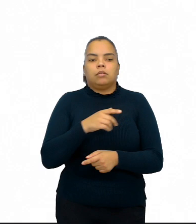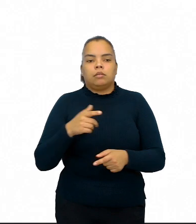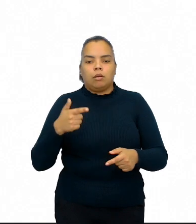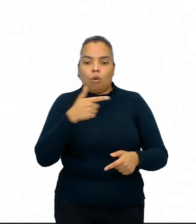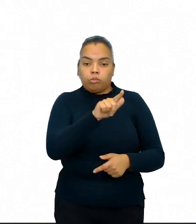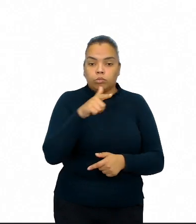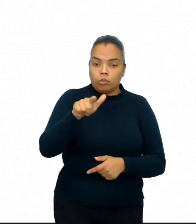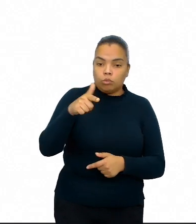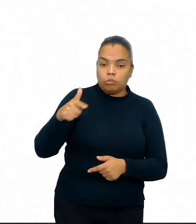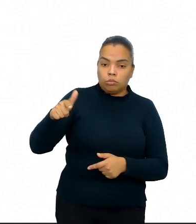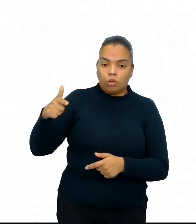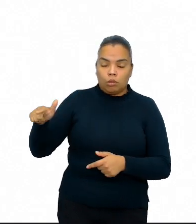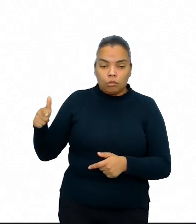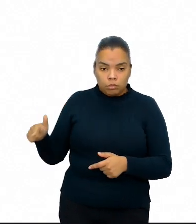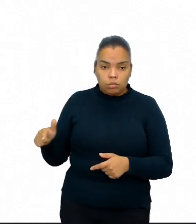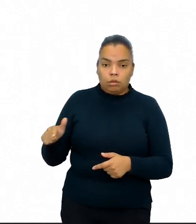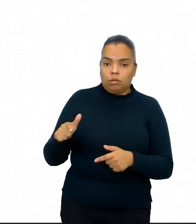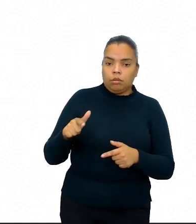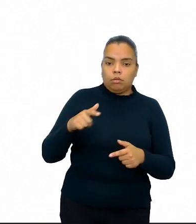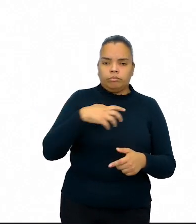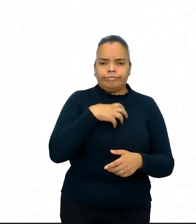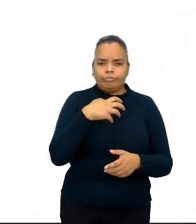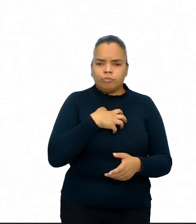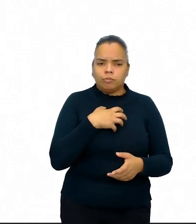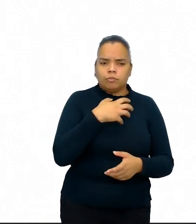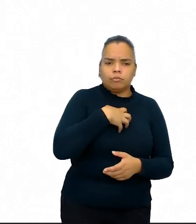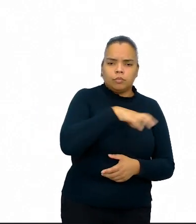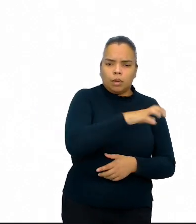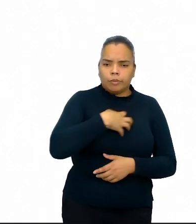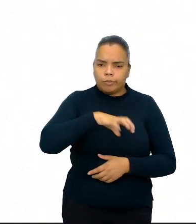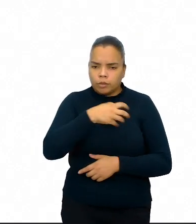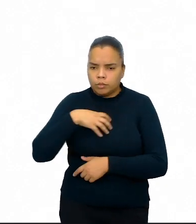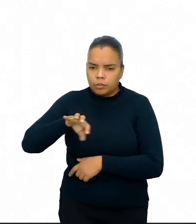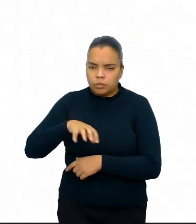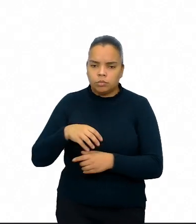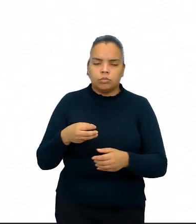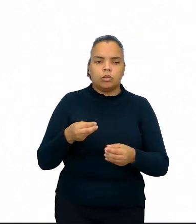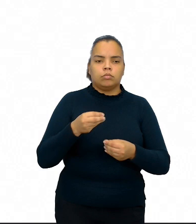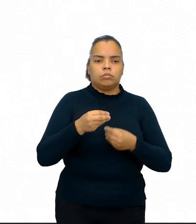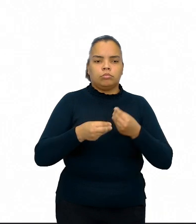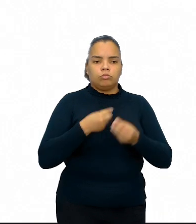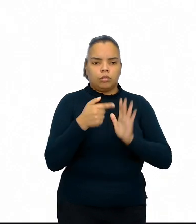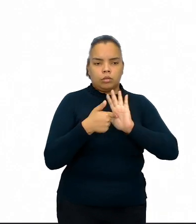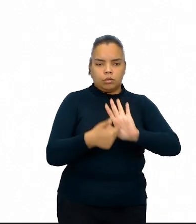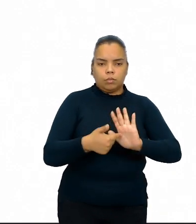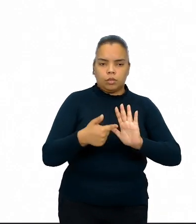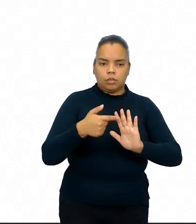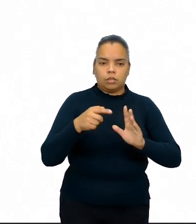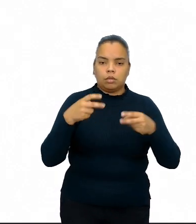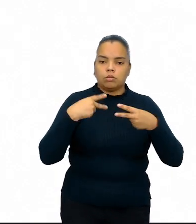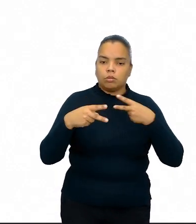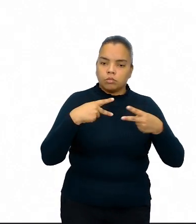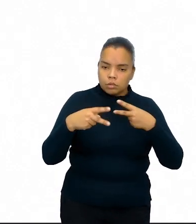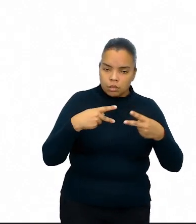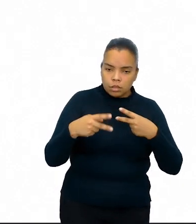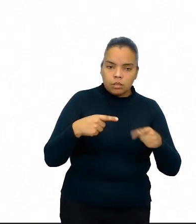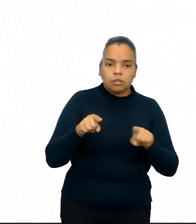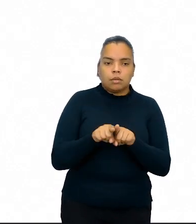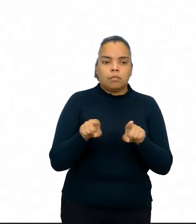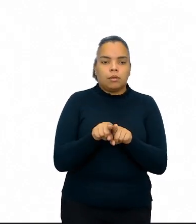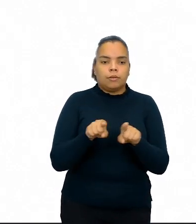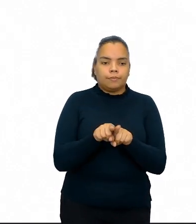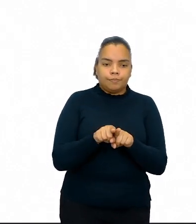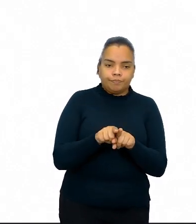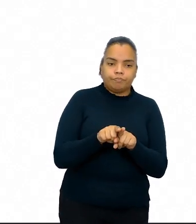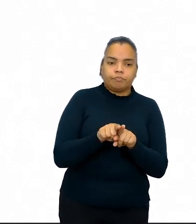outras ferramentas que permitem aí o desenvolvimento da mesma estratégia apresentada, os links de acesso para o Jamboard,